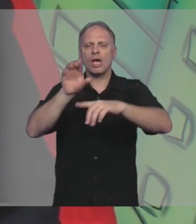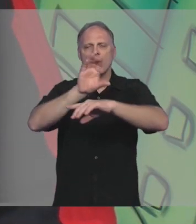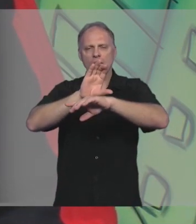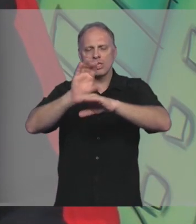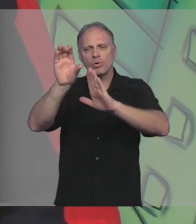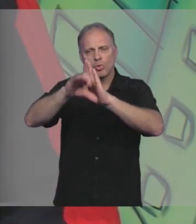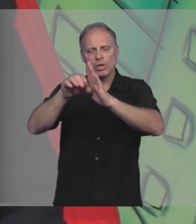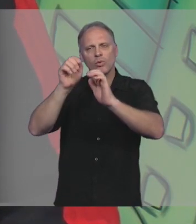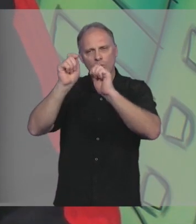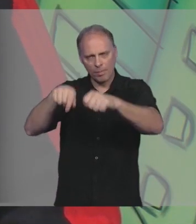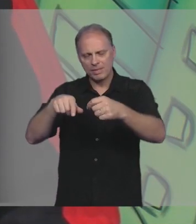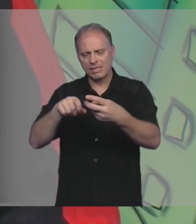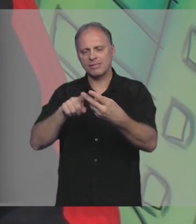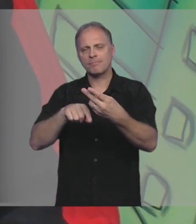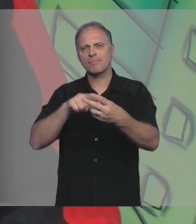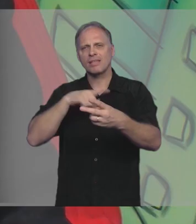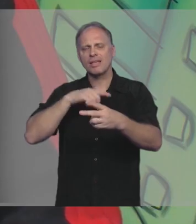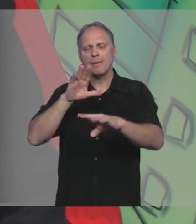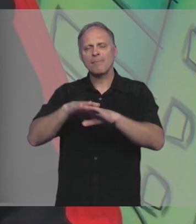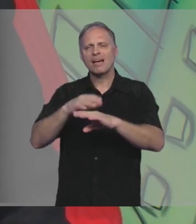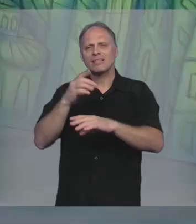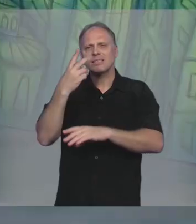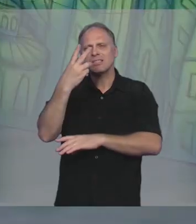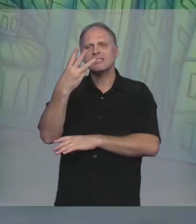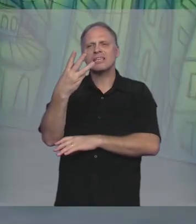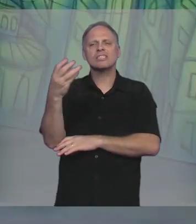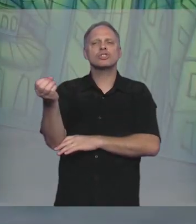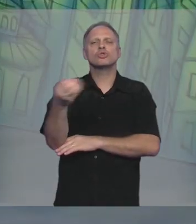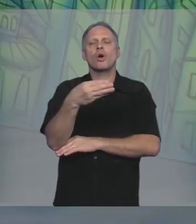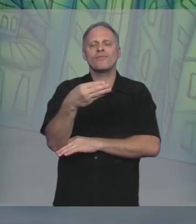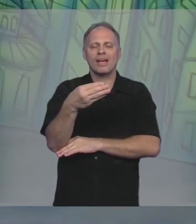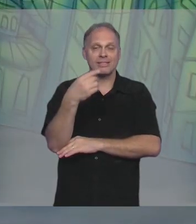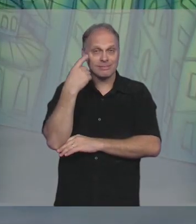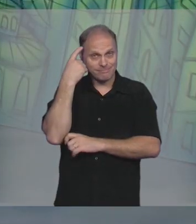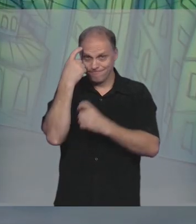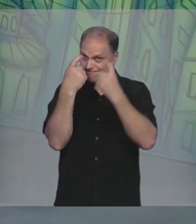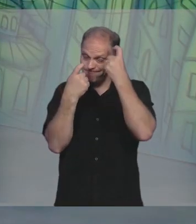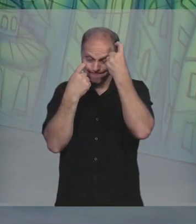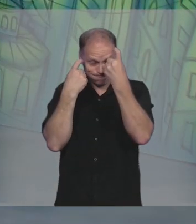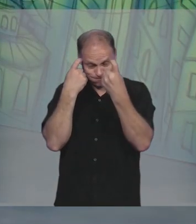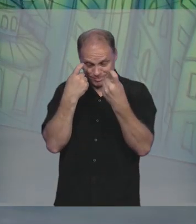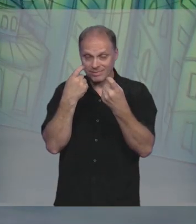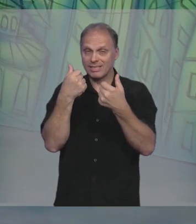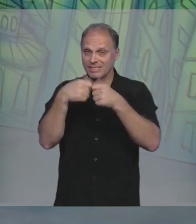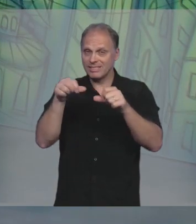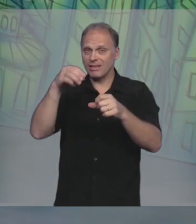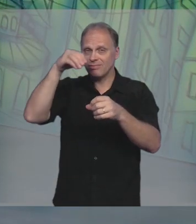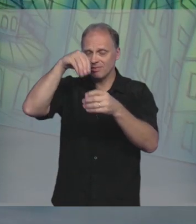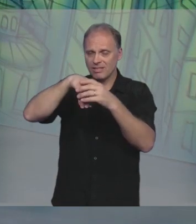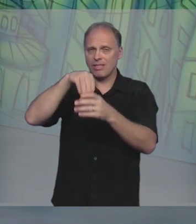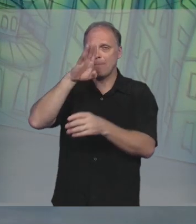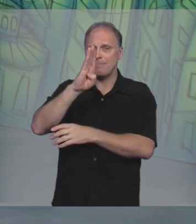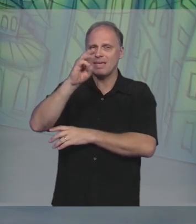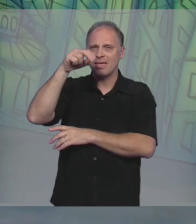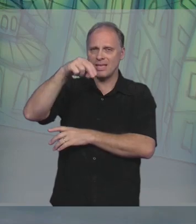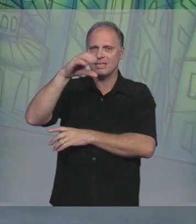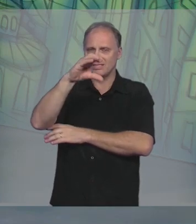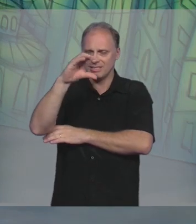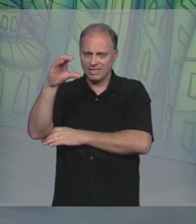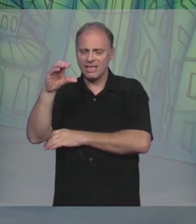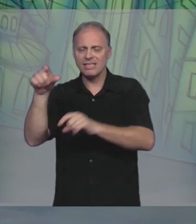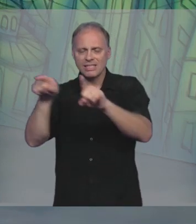competências. Mas tem mais 3 novidades bastante preocupantes, que estão na BNCC, mas estão também